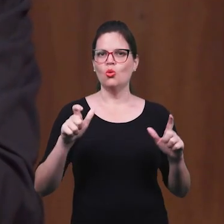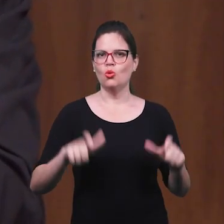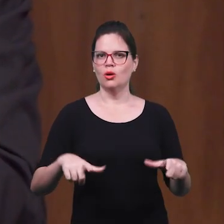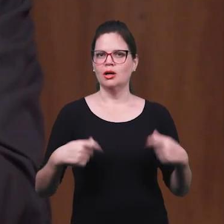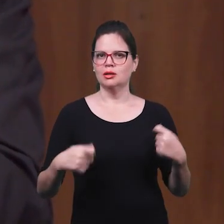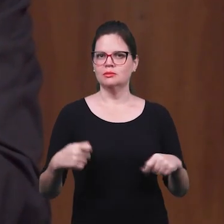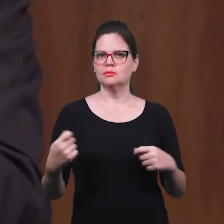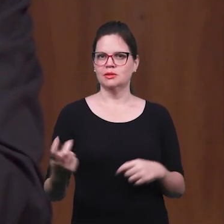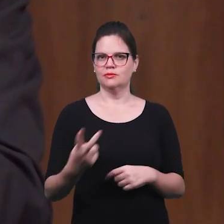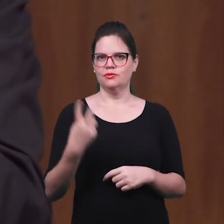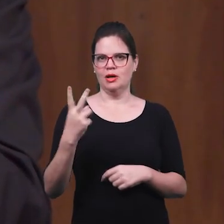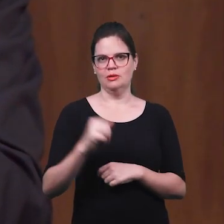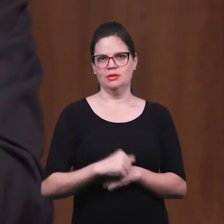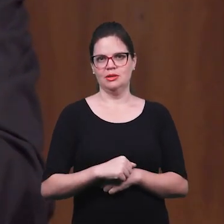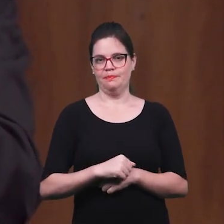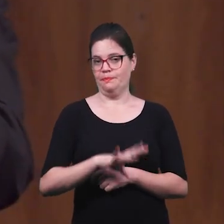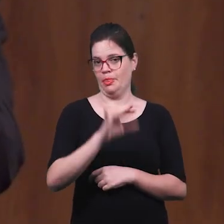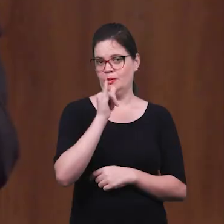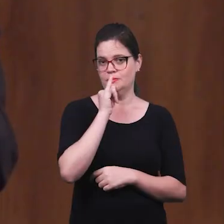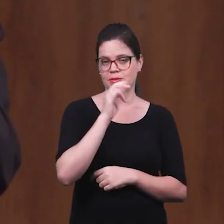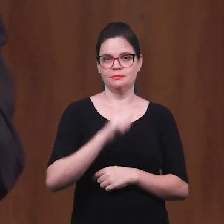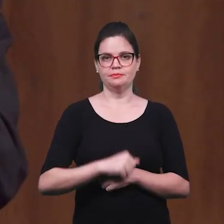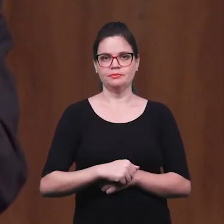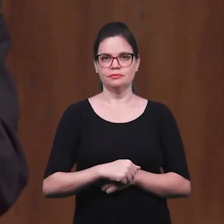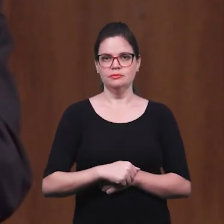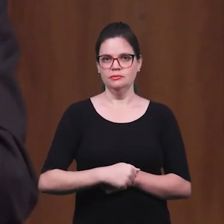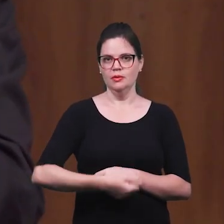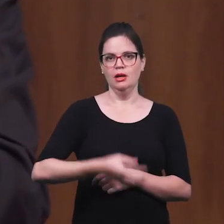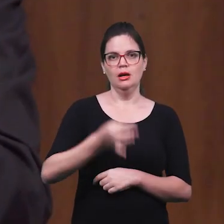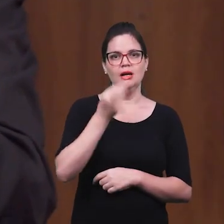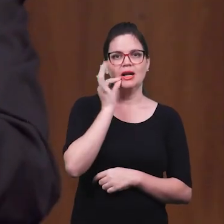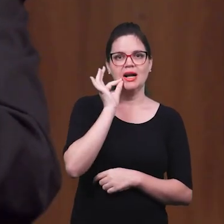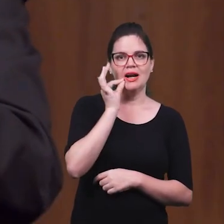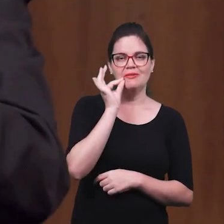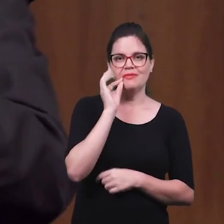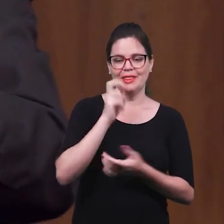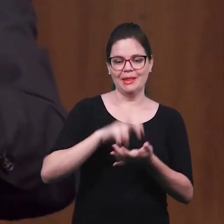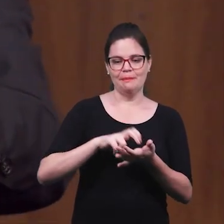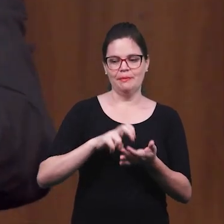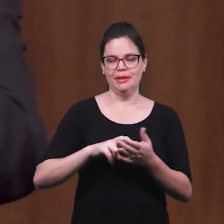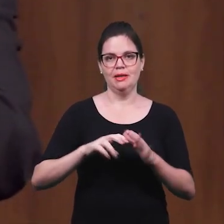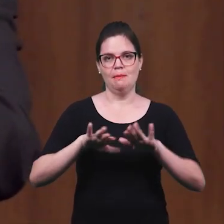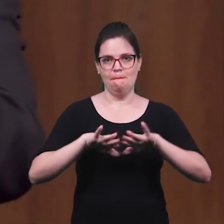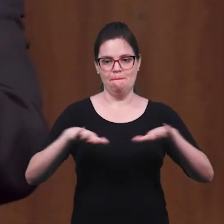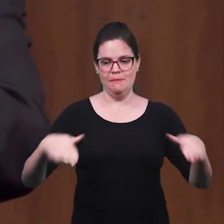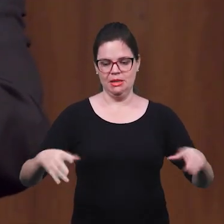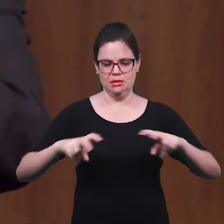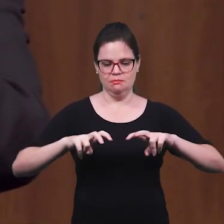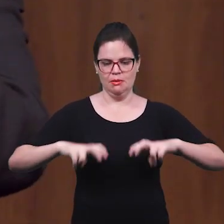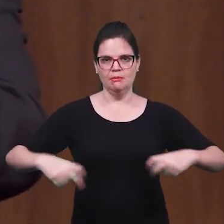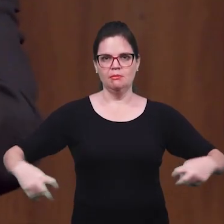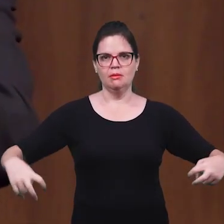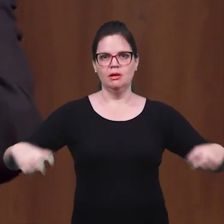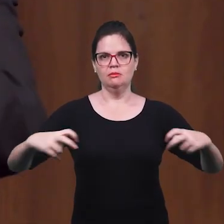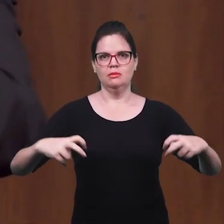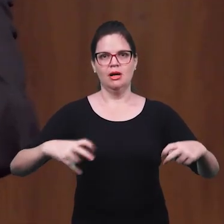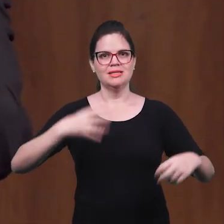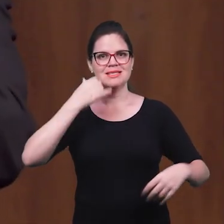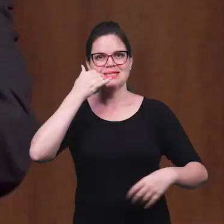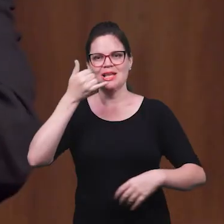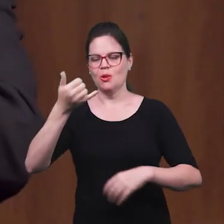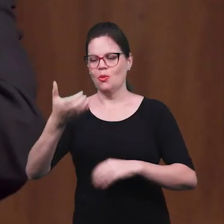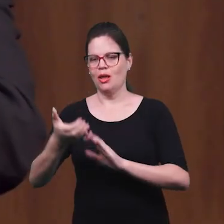valorizado. É numa refeição, é no café da manhã, na tarde, porque está todo mundo junto ali, sem internet, sem